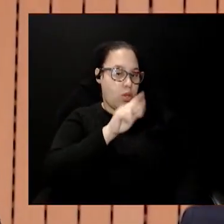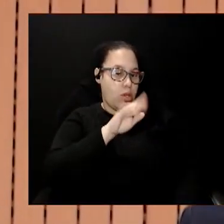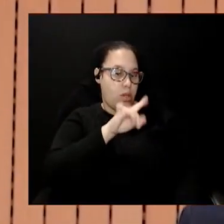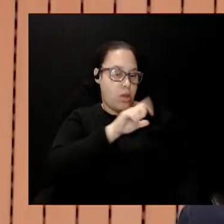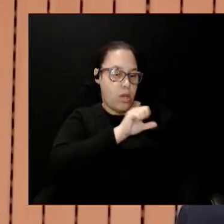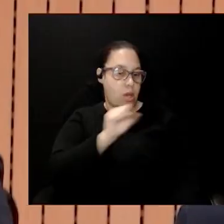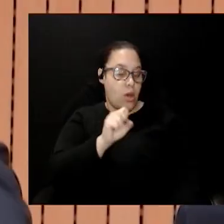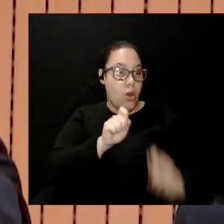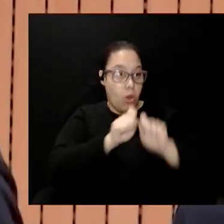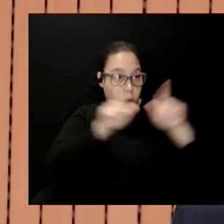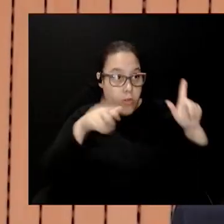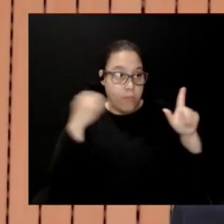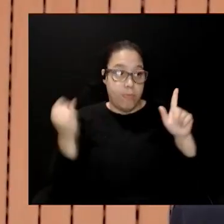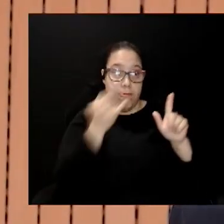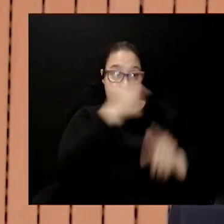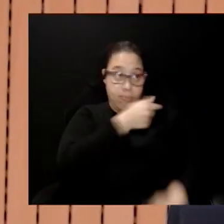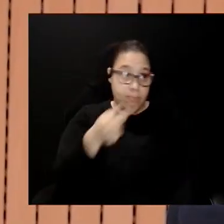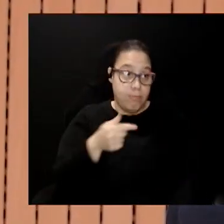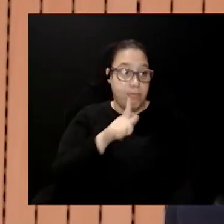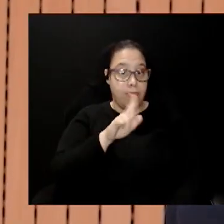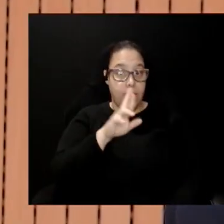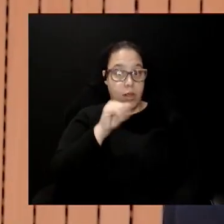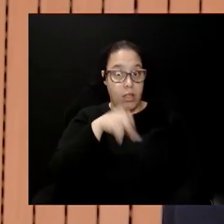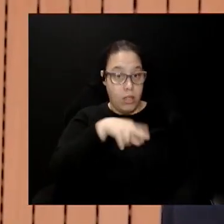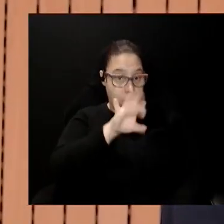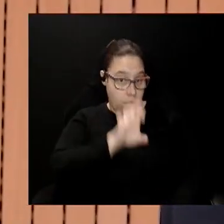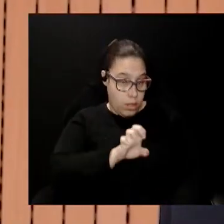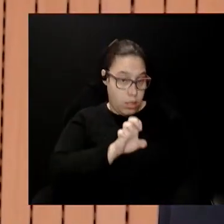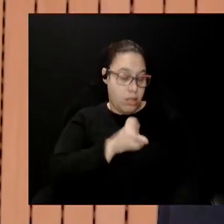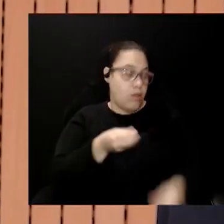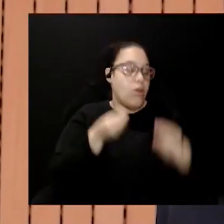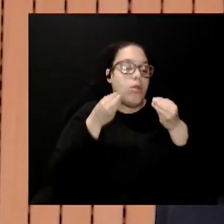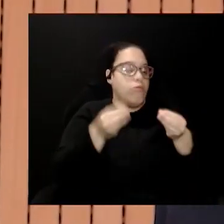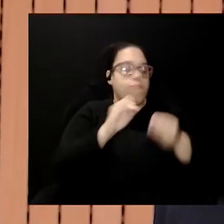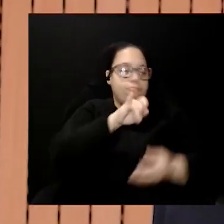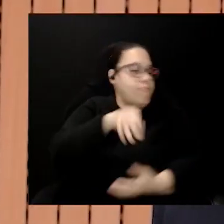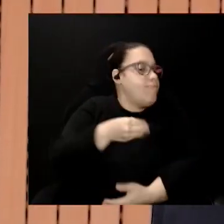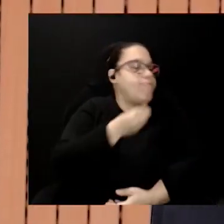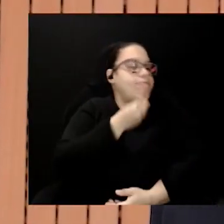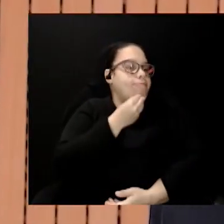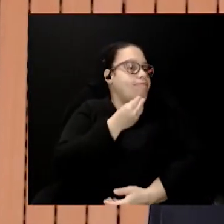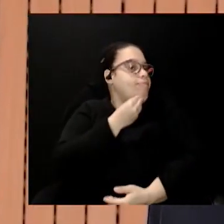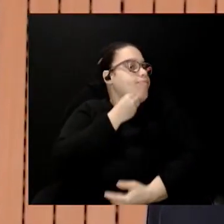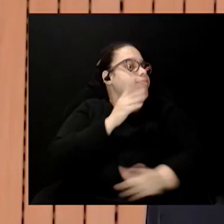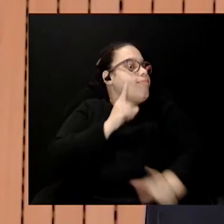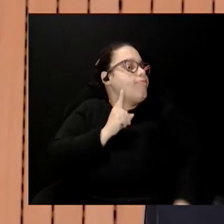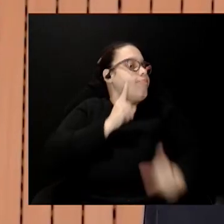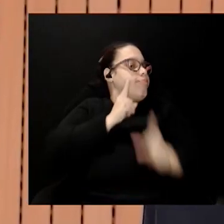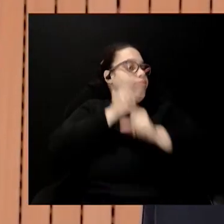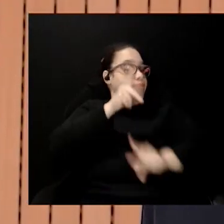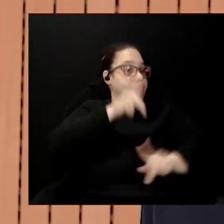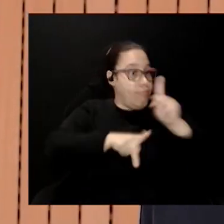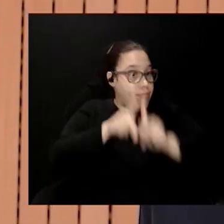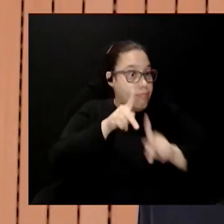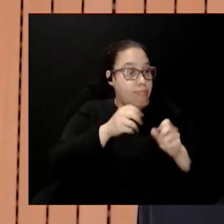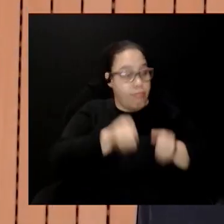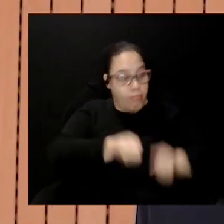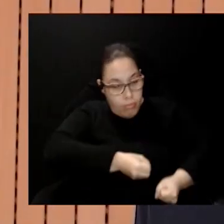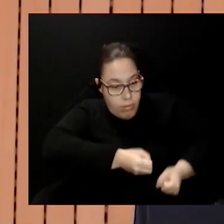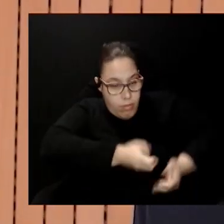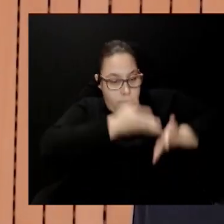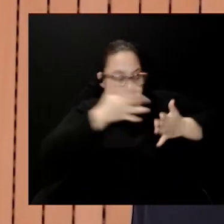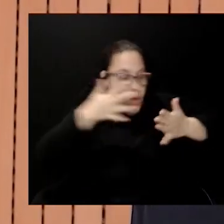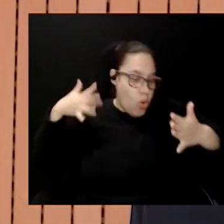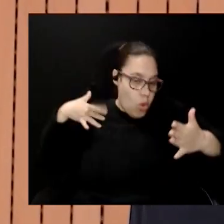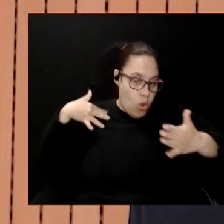da Semana Guilherme de Almeida como uma oportunidade de aproximar a população da obra e da trajetória de um